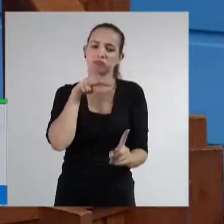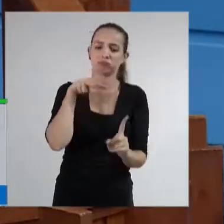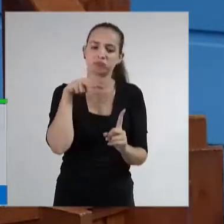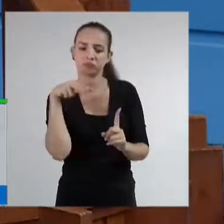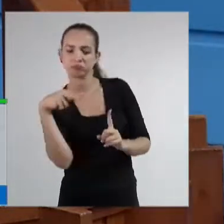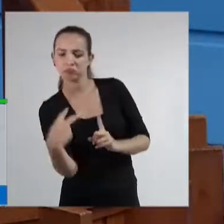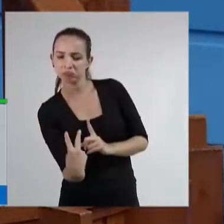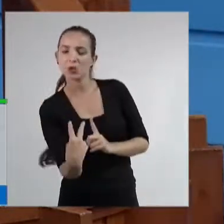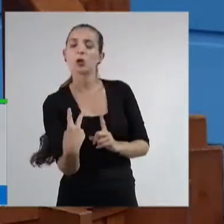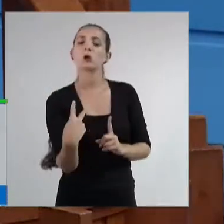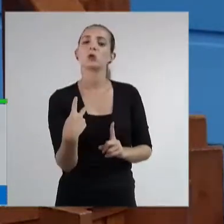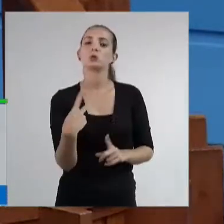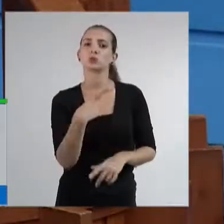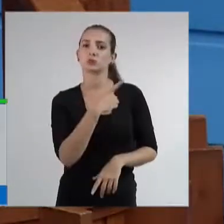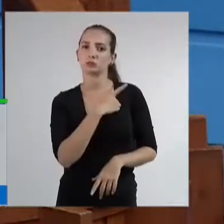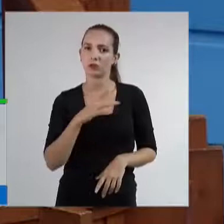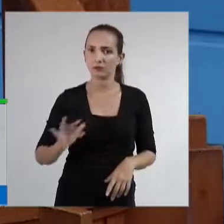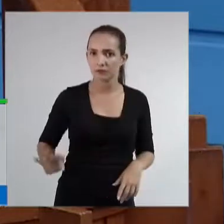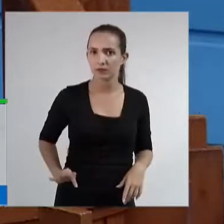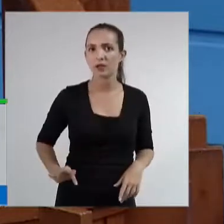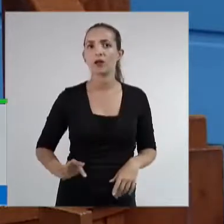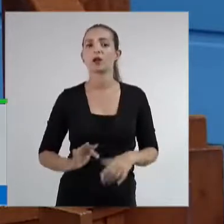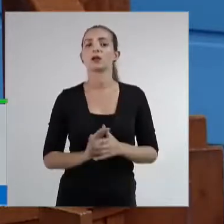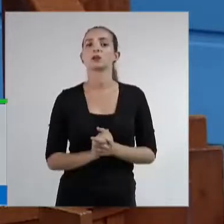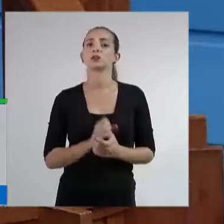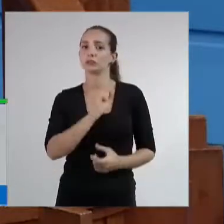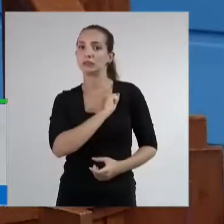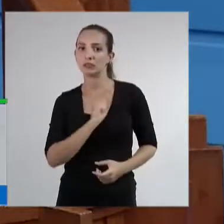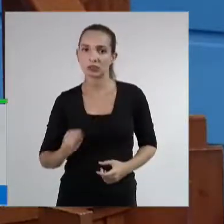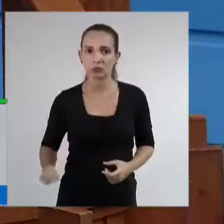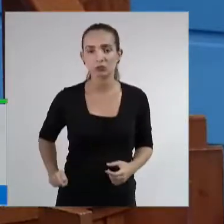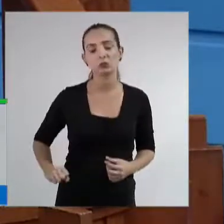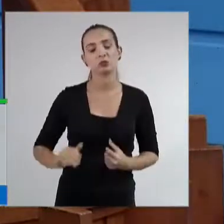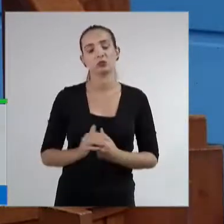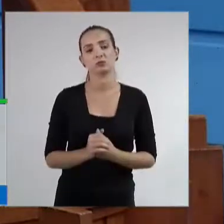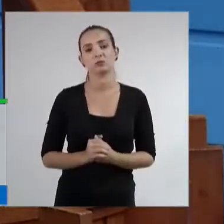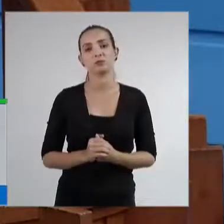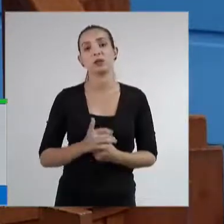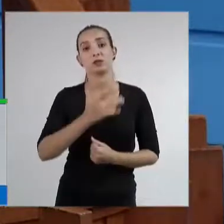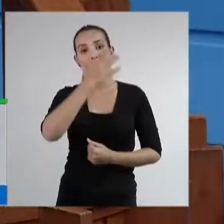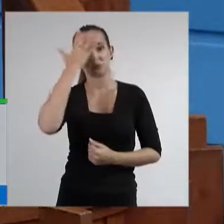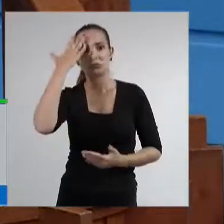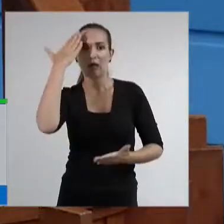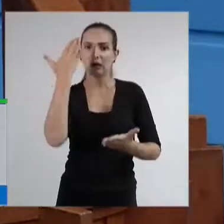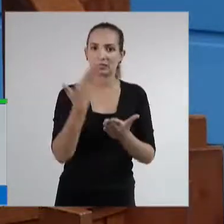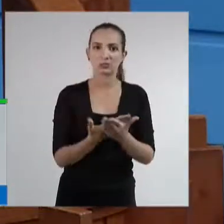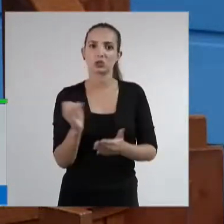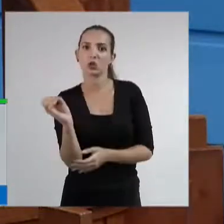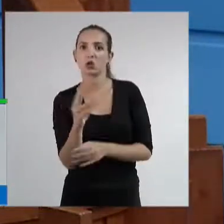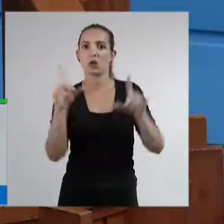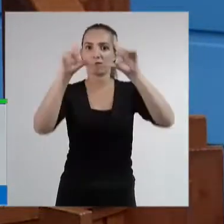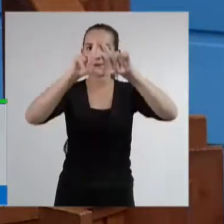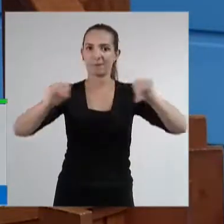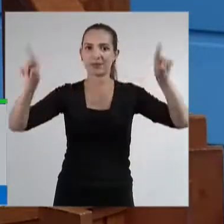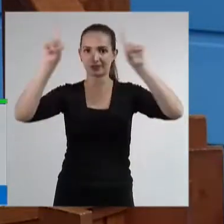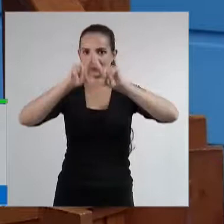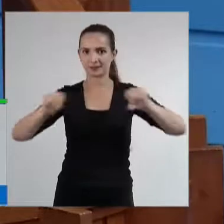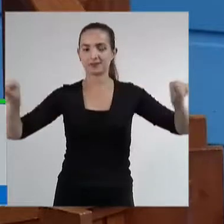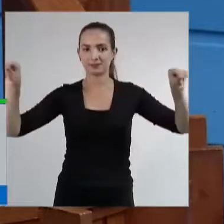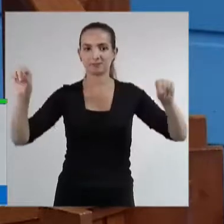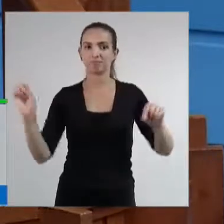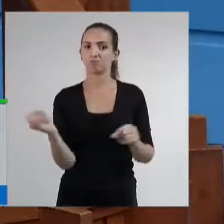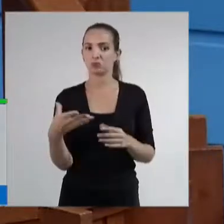dos parlamentares federais. Todos estão apostando na nova Câmara dos Deputados em Brasília,